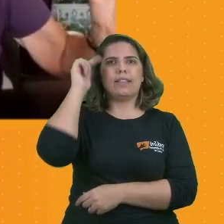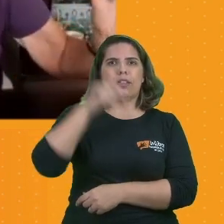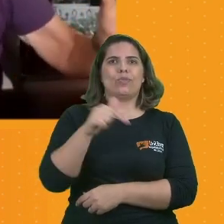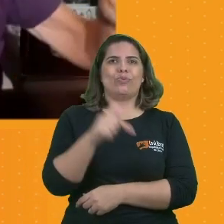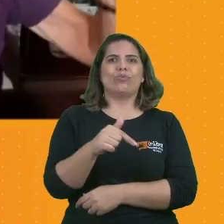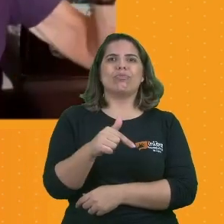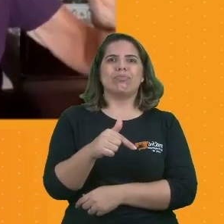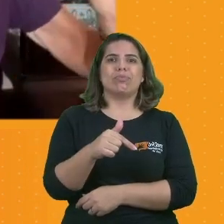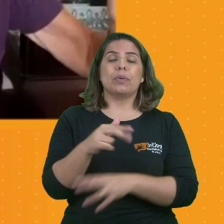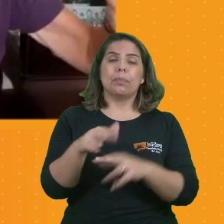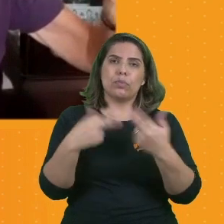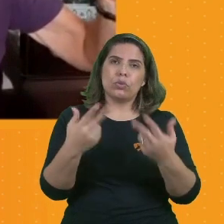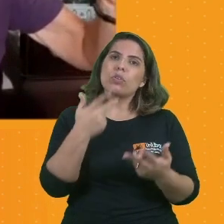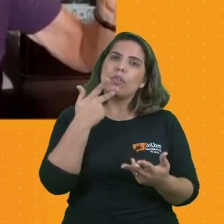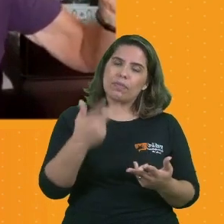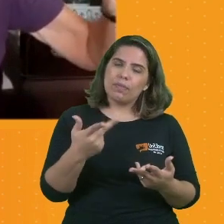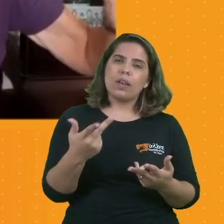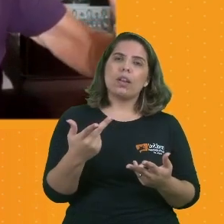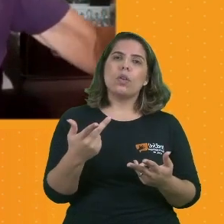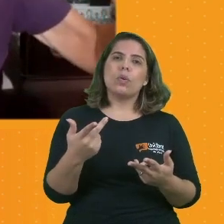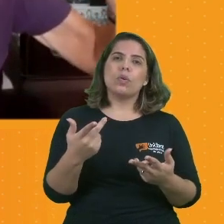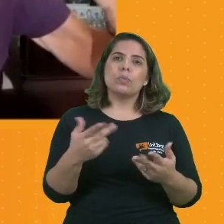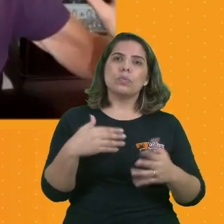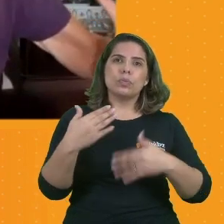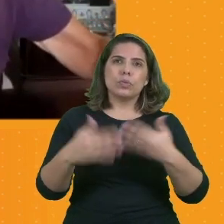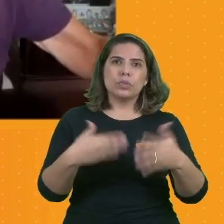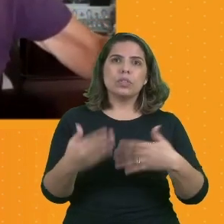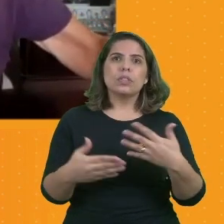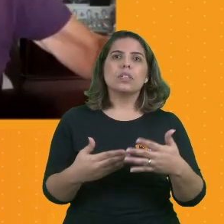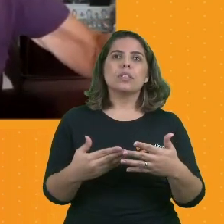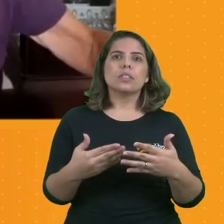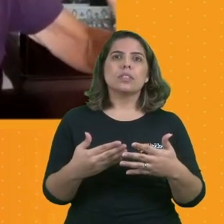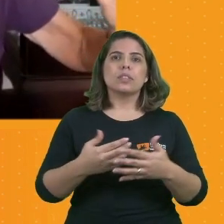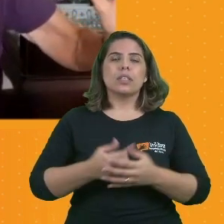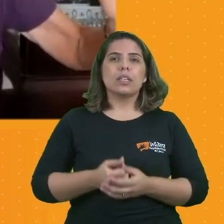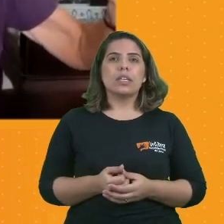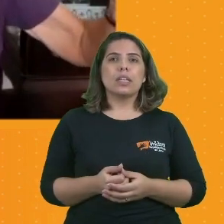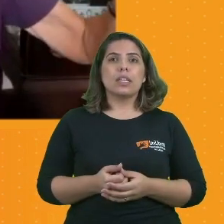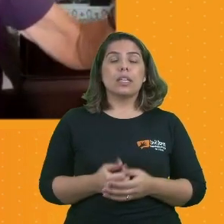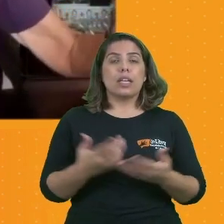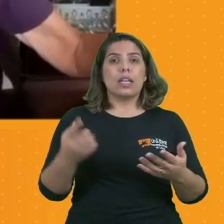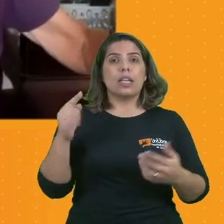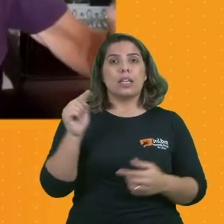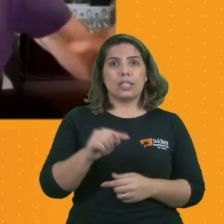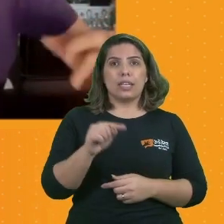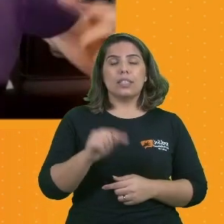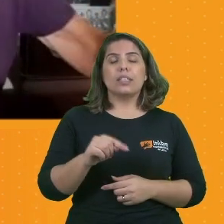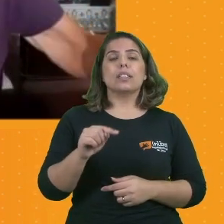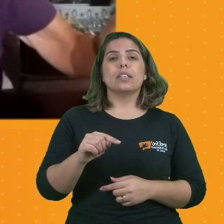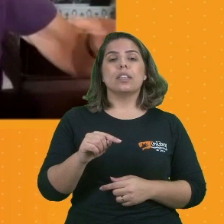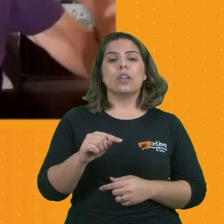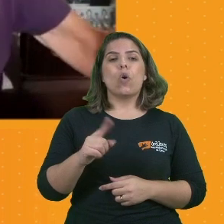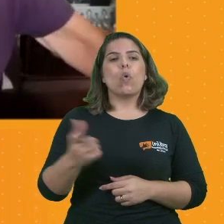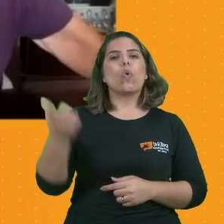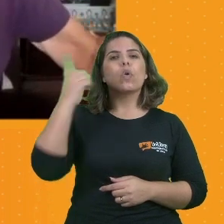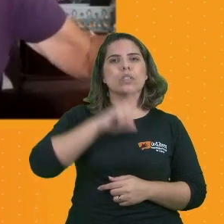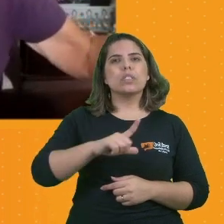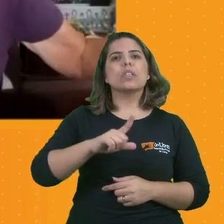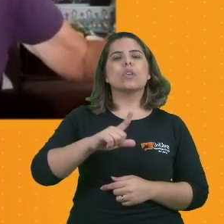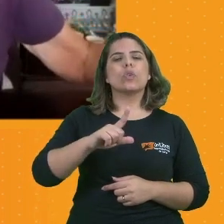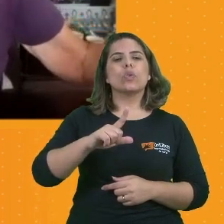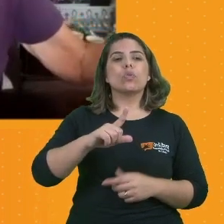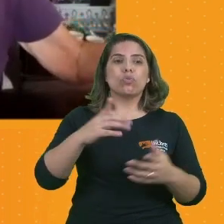Natureza e por isso que eu falo não é uma mudança eles têm uma loja Realmente esse livro conseguiu